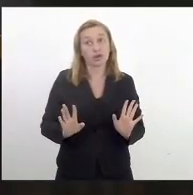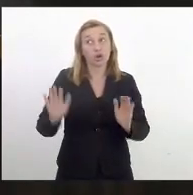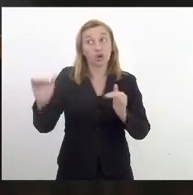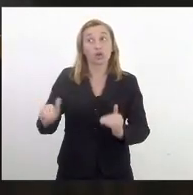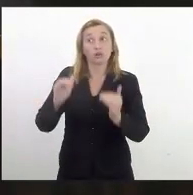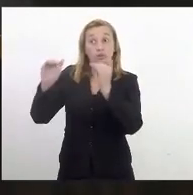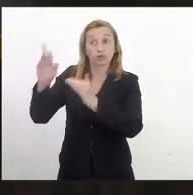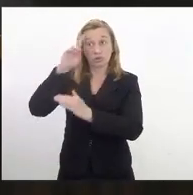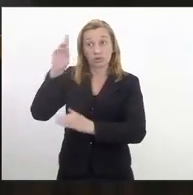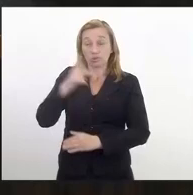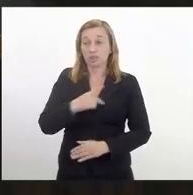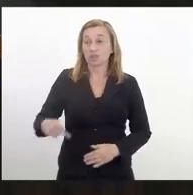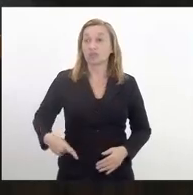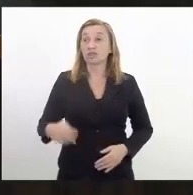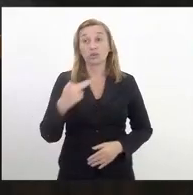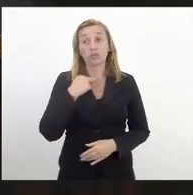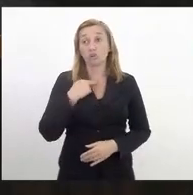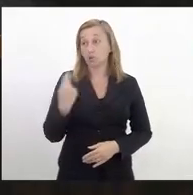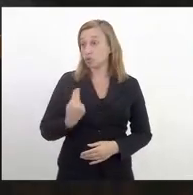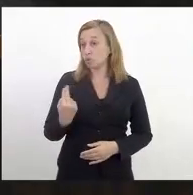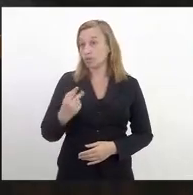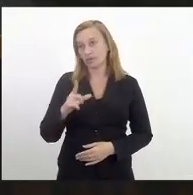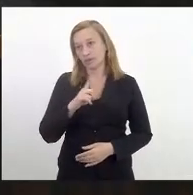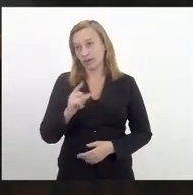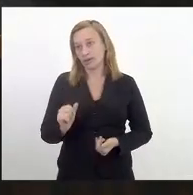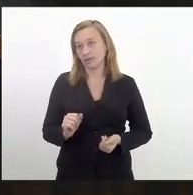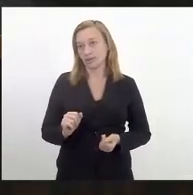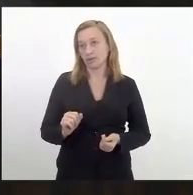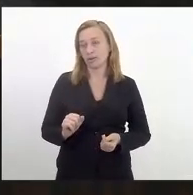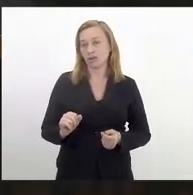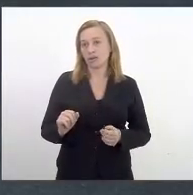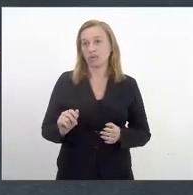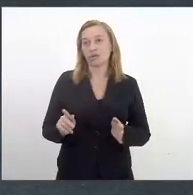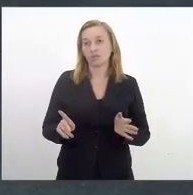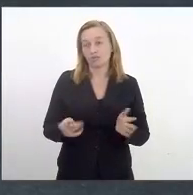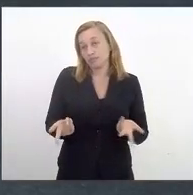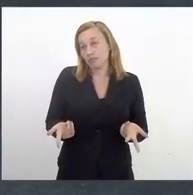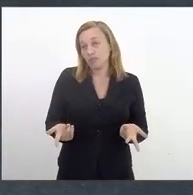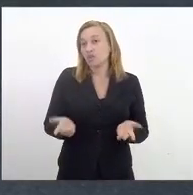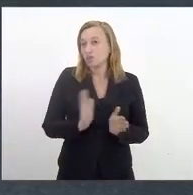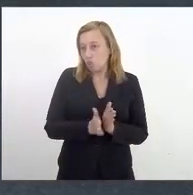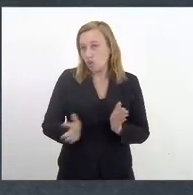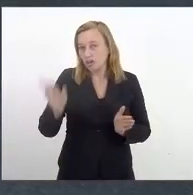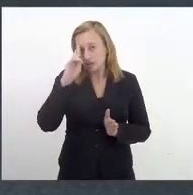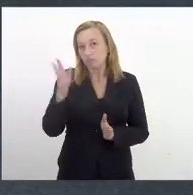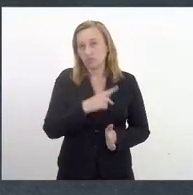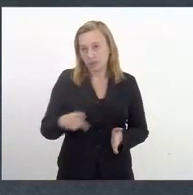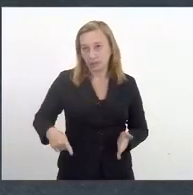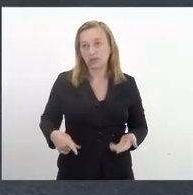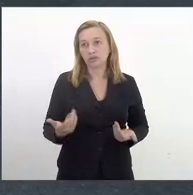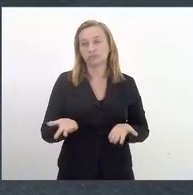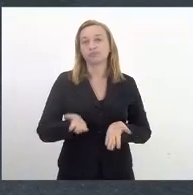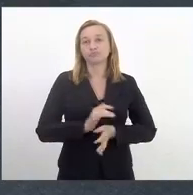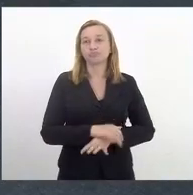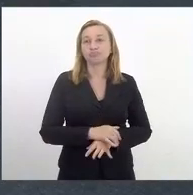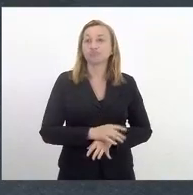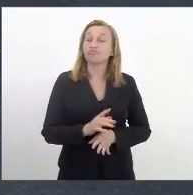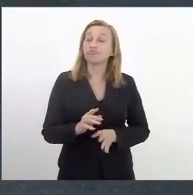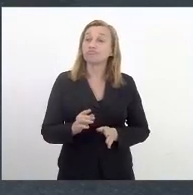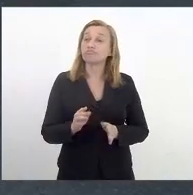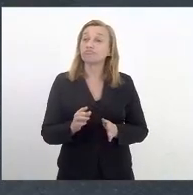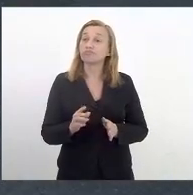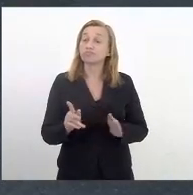também não vai ter autoria porque o projeto anterior ao silêncio é questão de ordem som e esse projeto knoplock